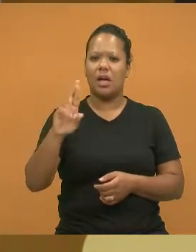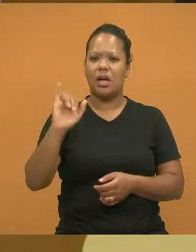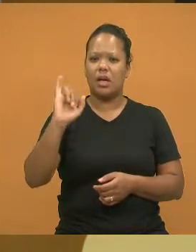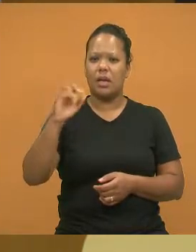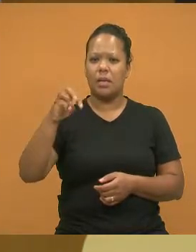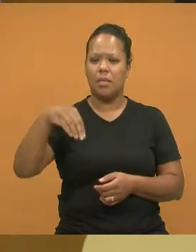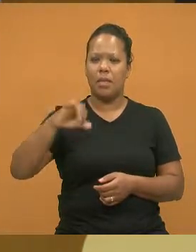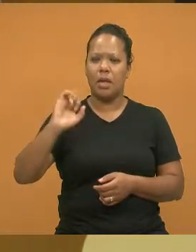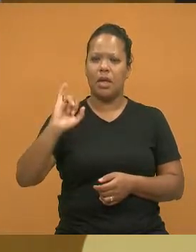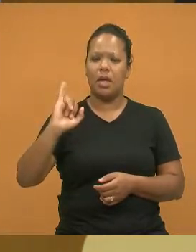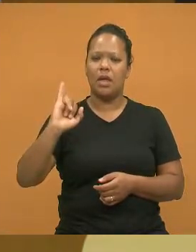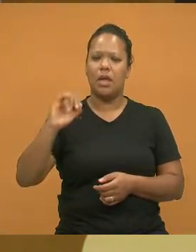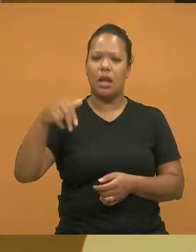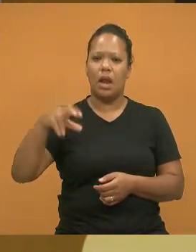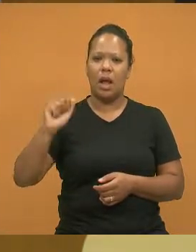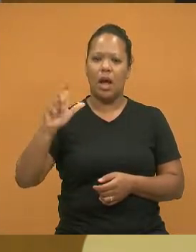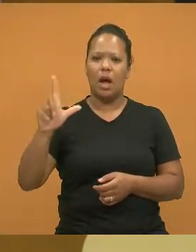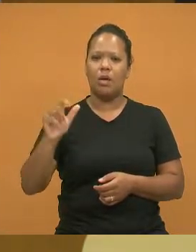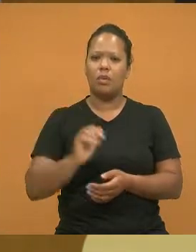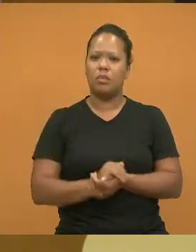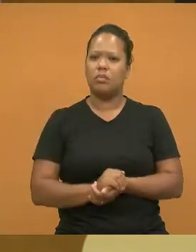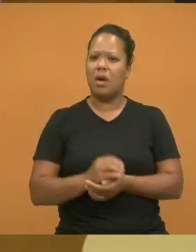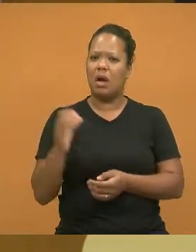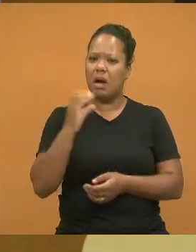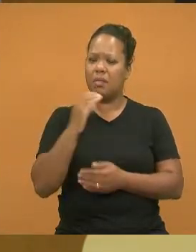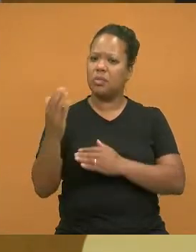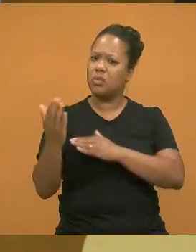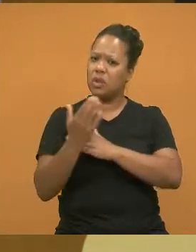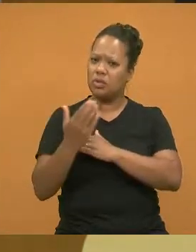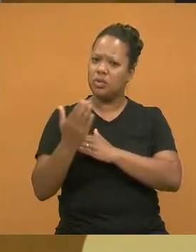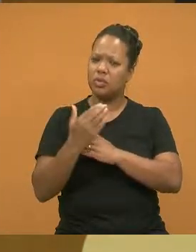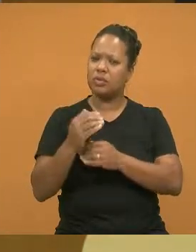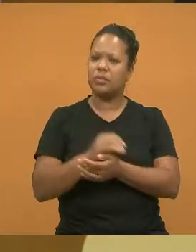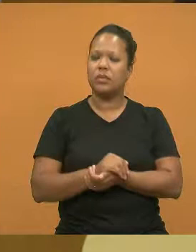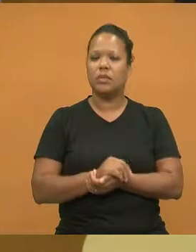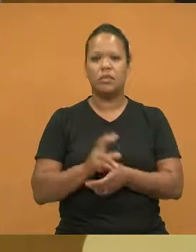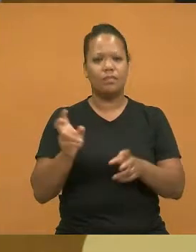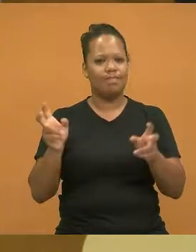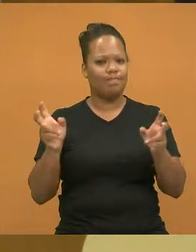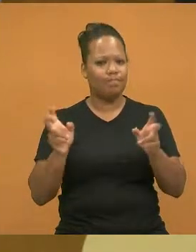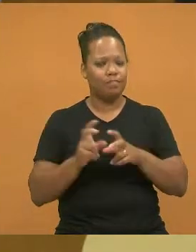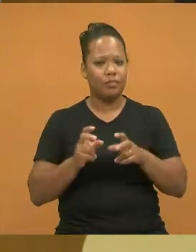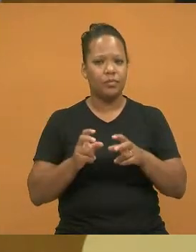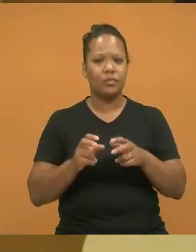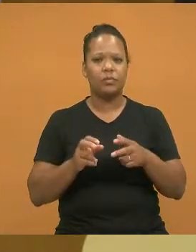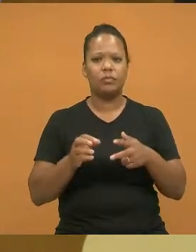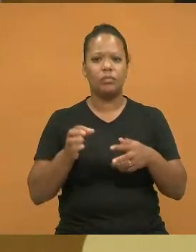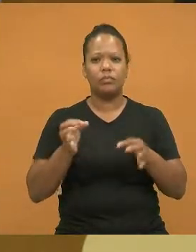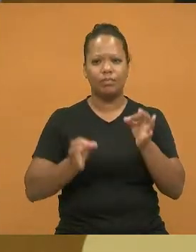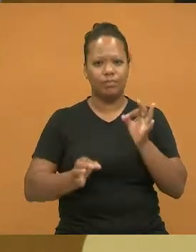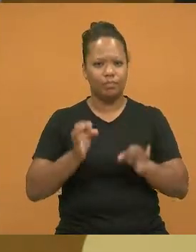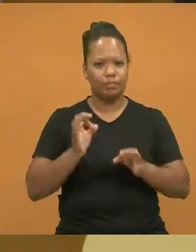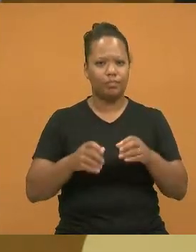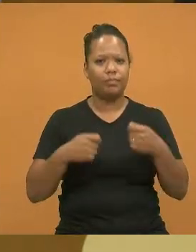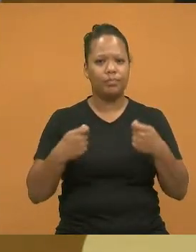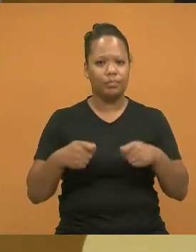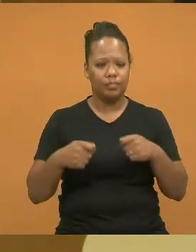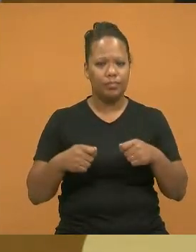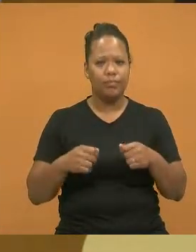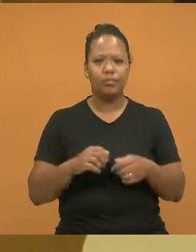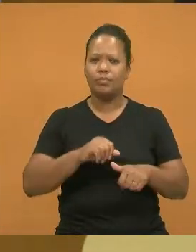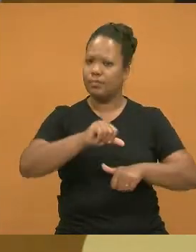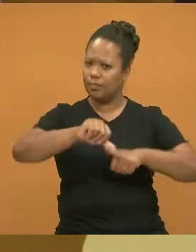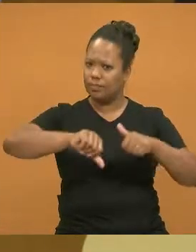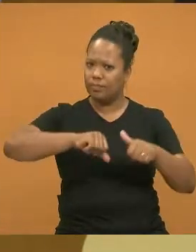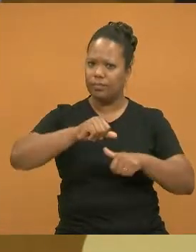ao Bacejude, ela prontamente nos atendeu. Então, a gente vê que o judiciário nosso, ele precisa se encontrar. Hoje,